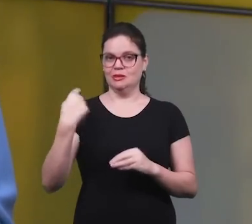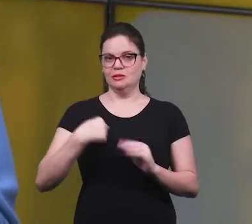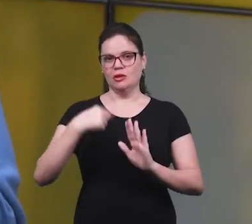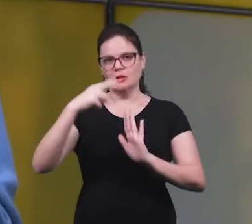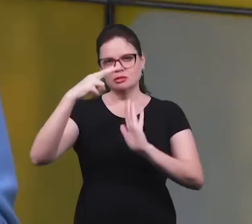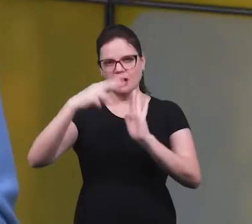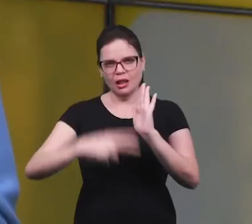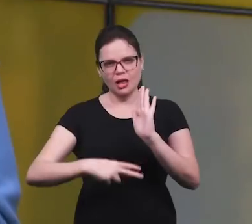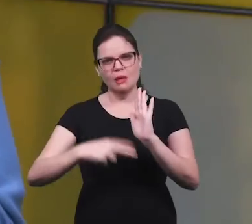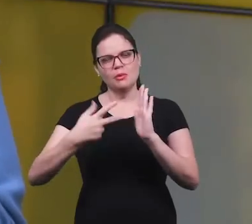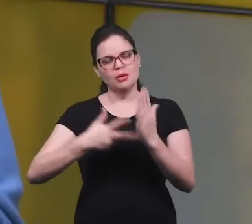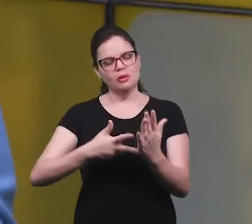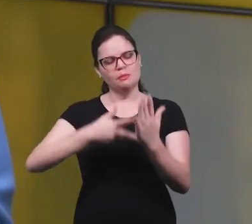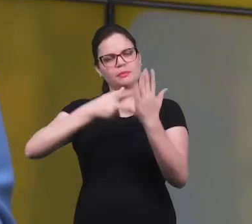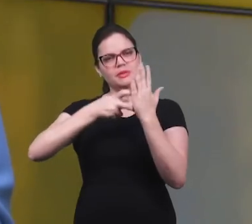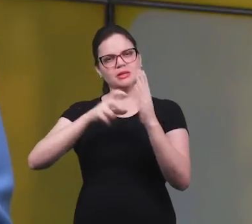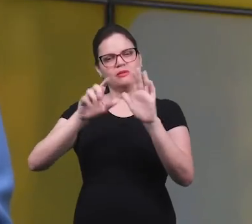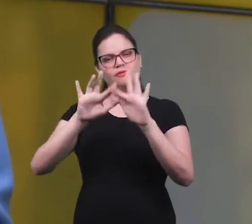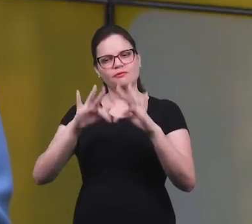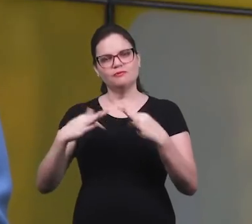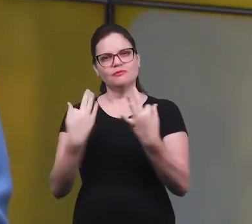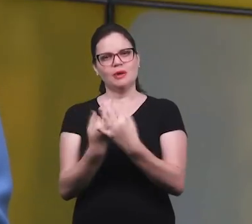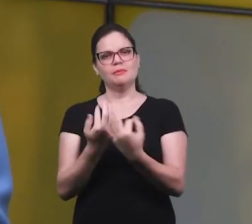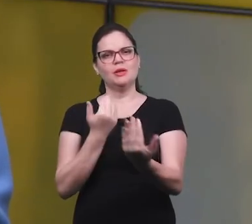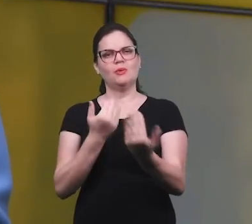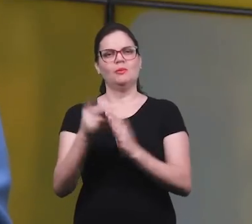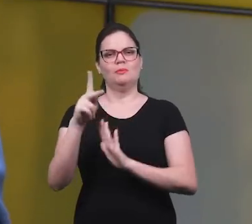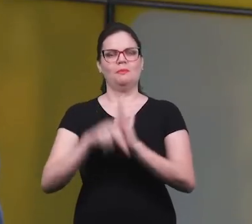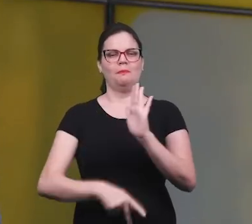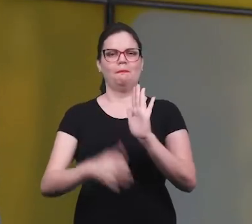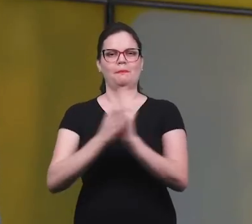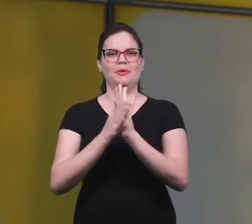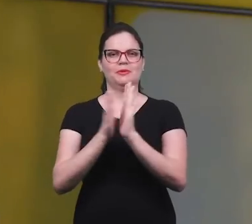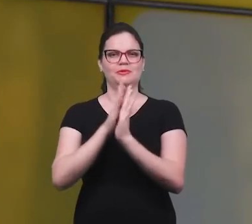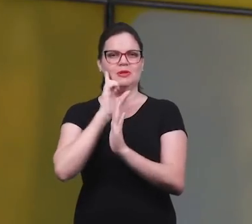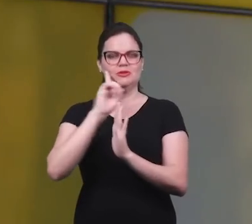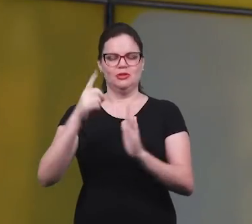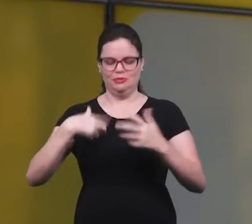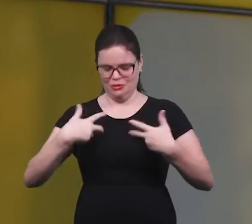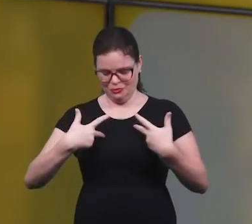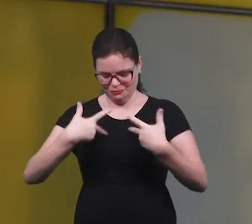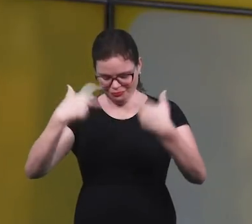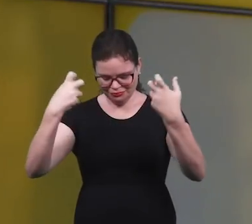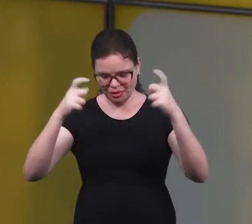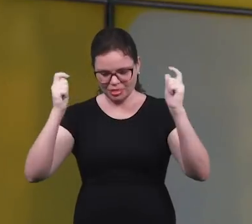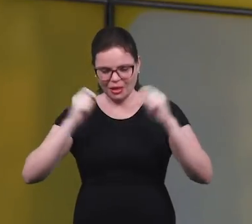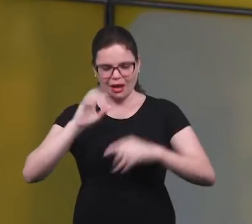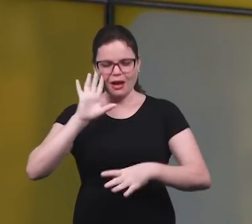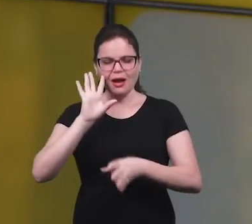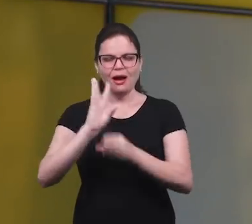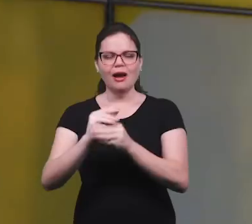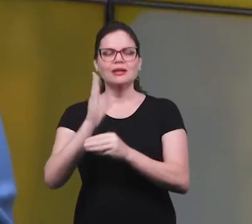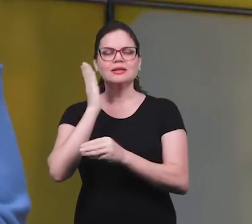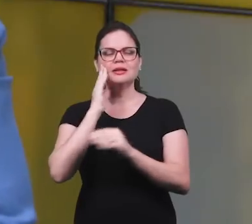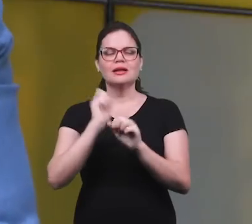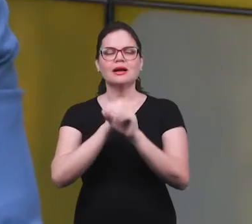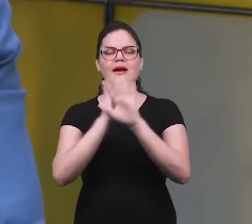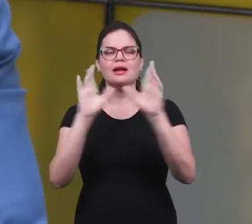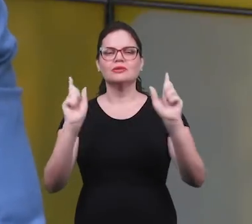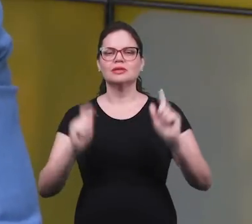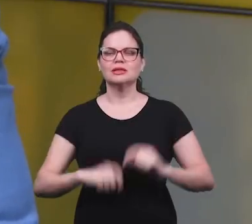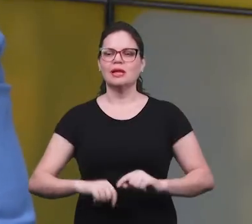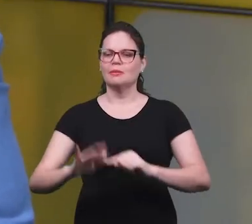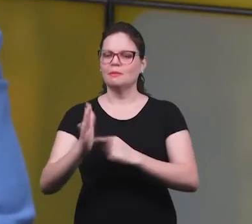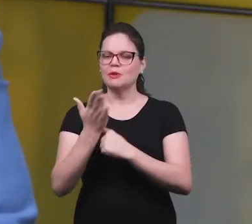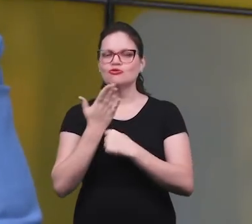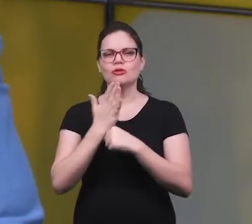de Deus, a família como um projeto de Deus, nós enxergamos a cura para as nossas vidas. Amém. Então, nós